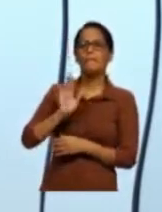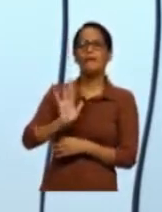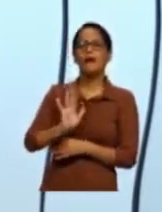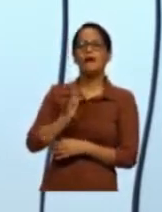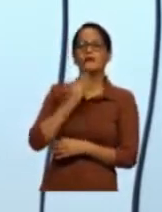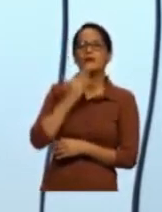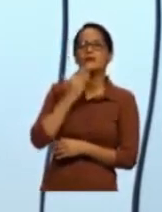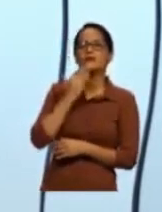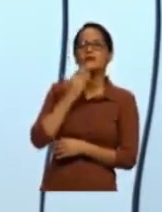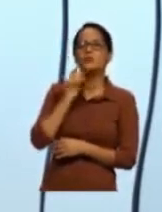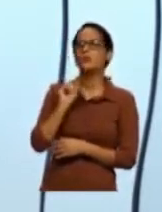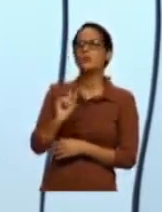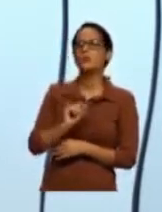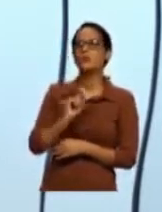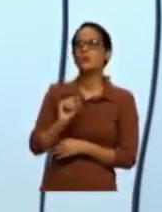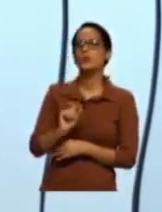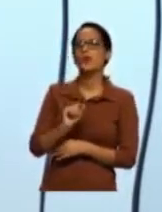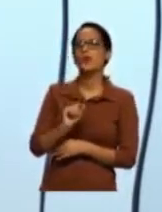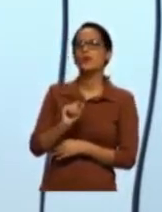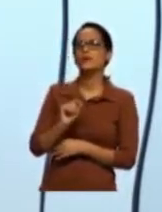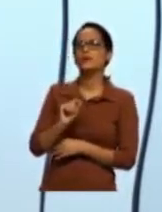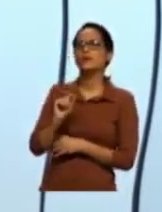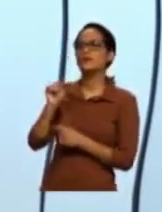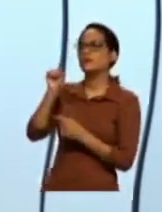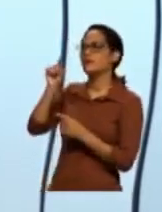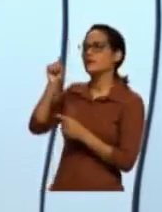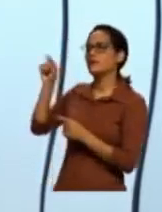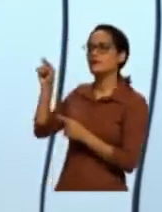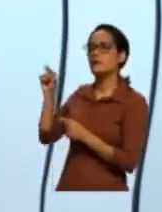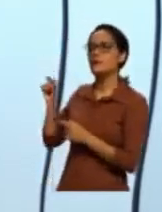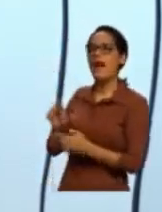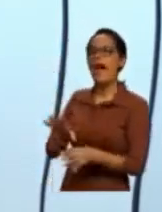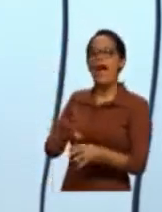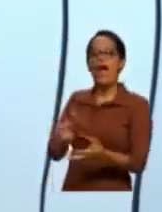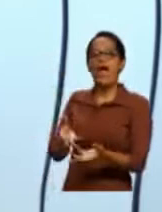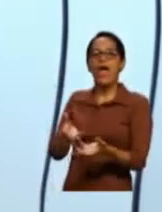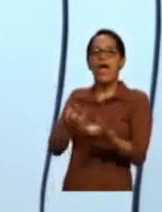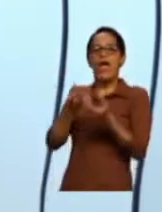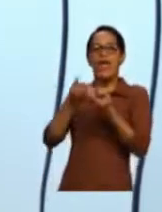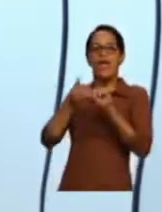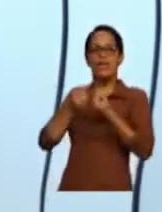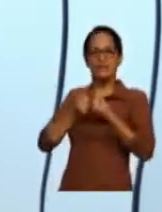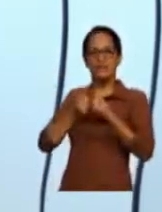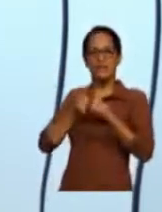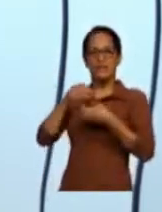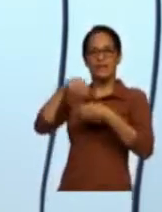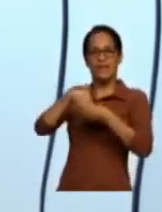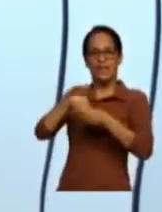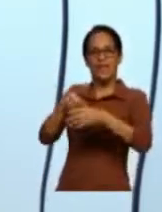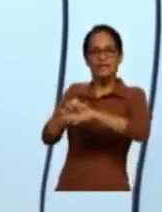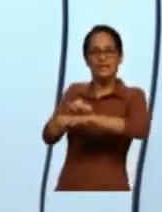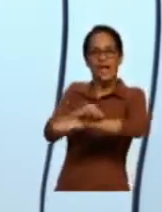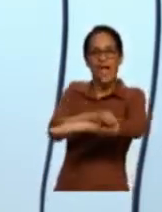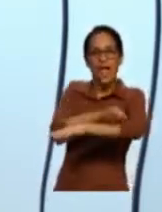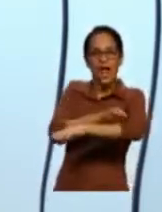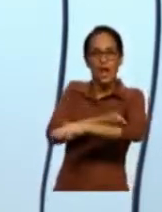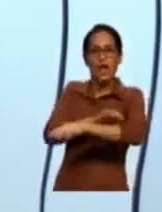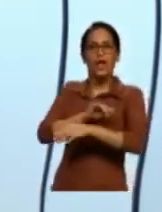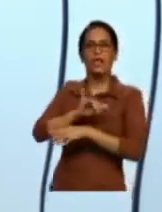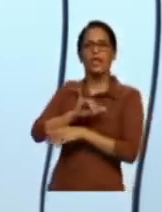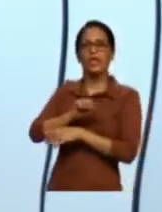quê? Nos receptores de insulina da nossa célula, onde esses receptores, eles